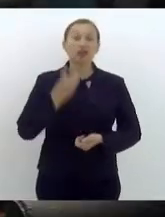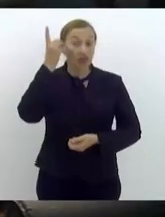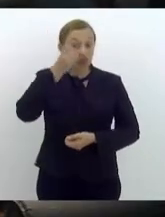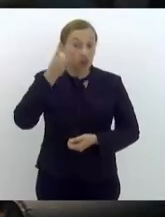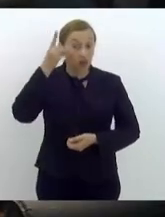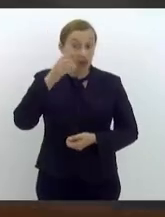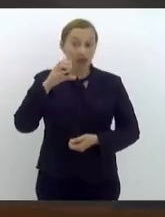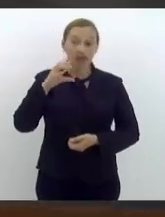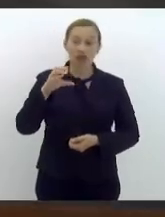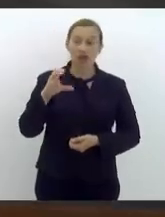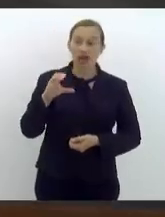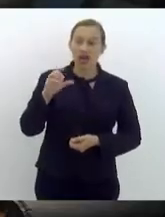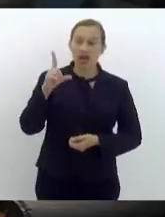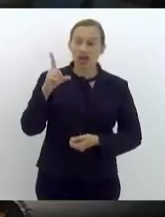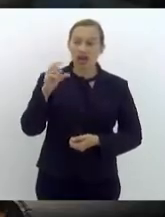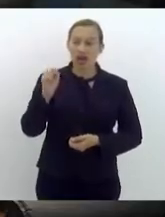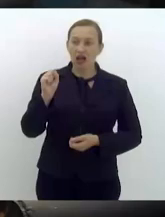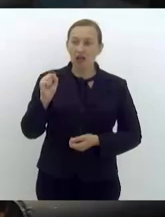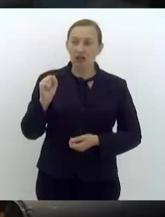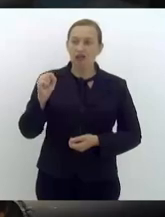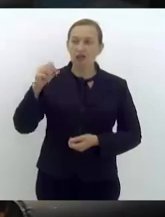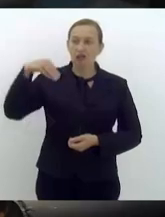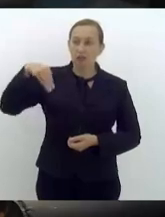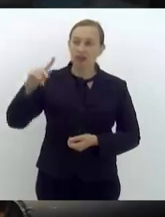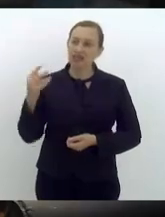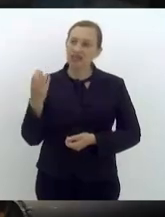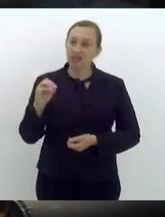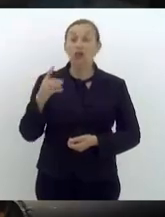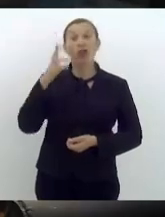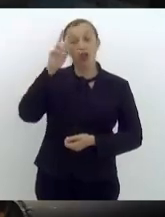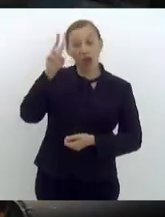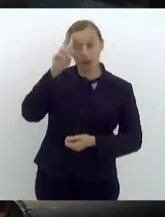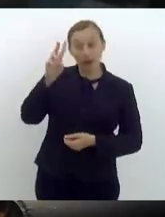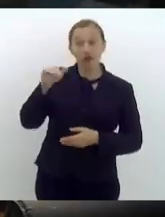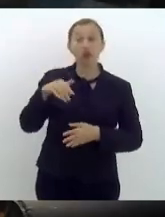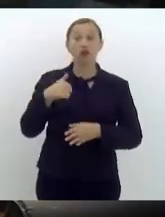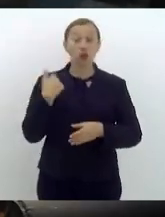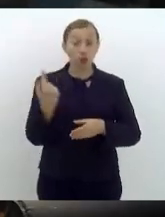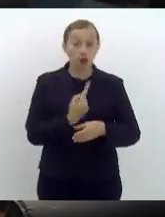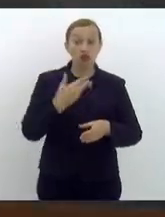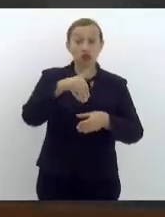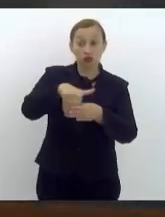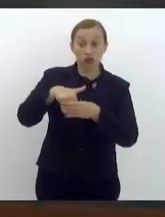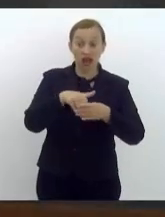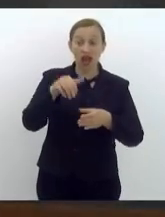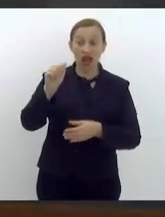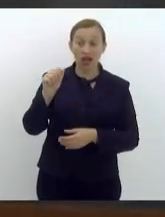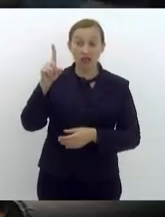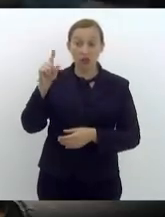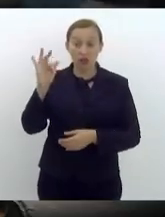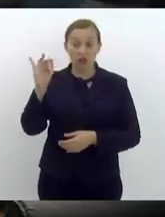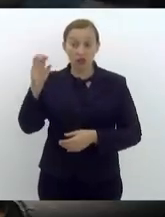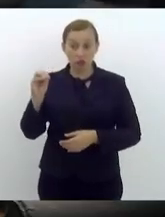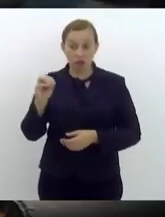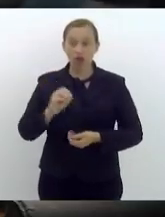Deputado Carlos Macedo. Lembrando, senhores e senhoras deputados, estamos votando no Adolfo Konder.